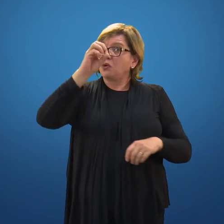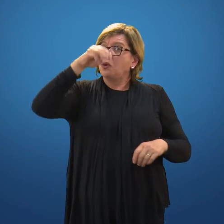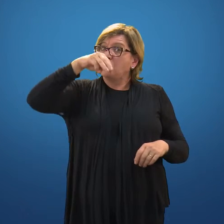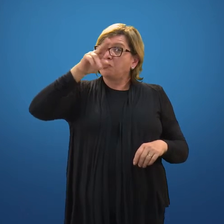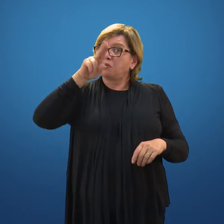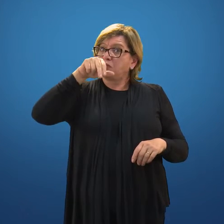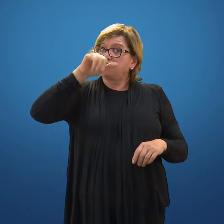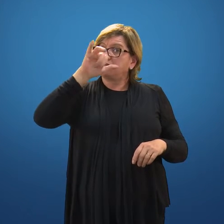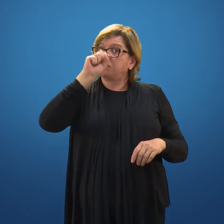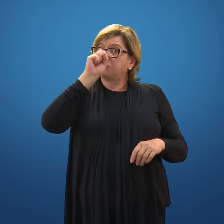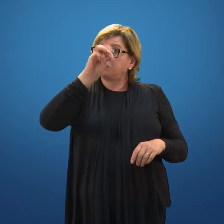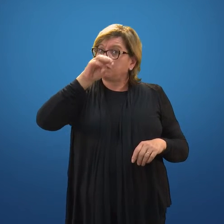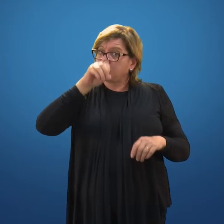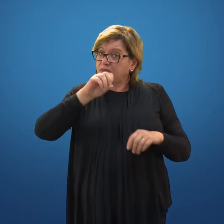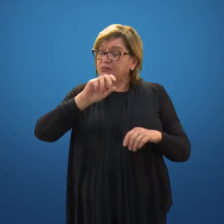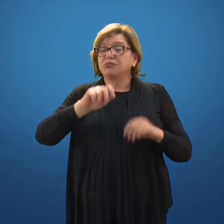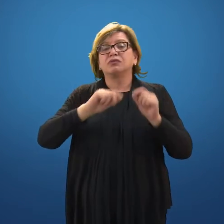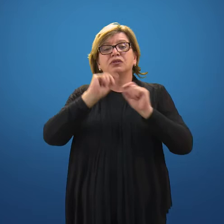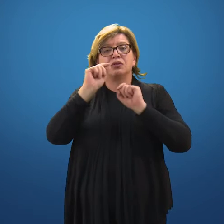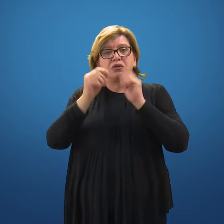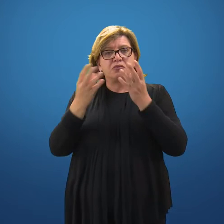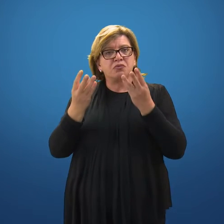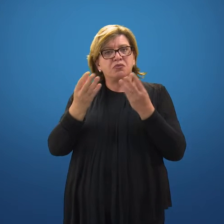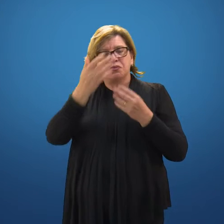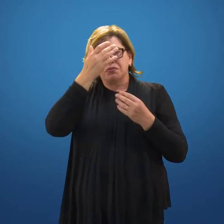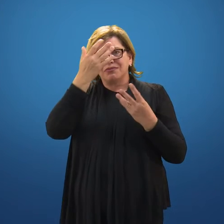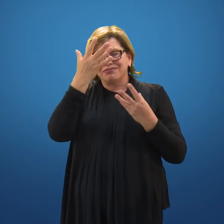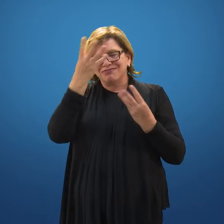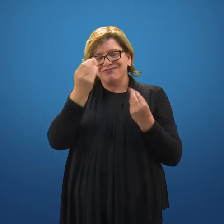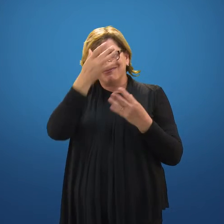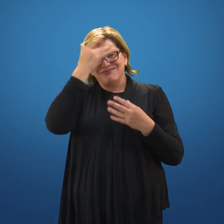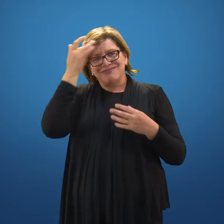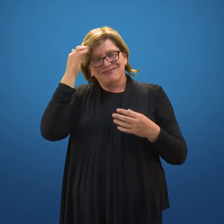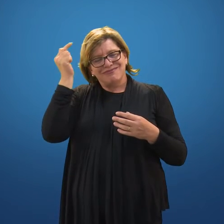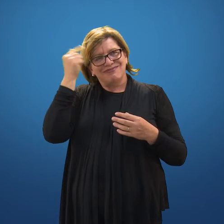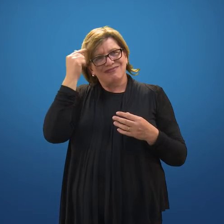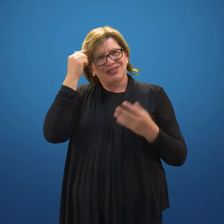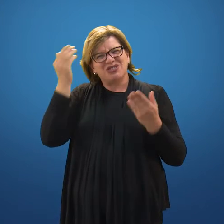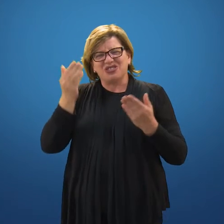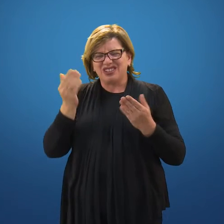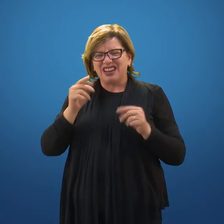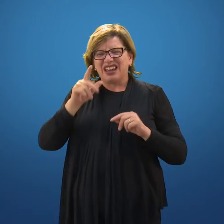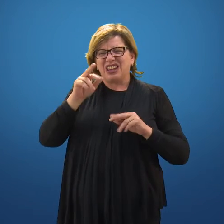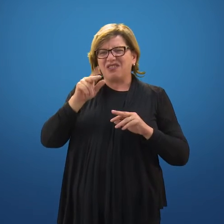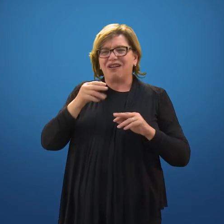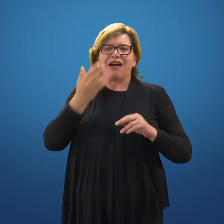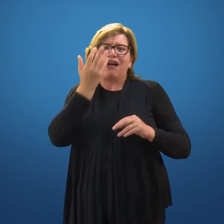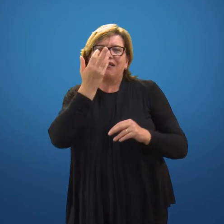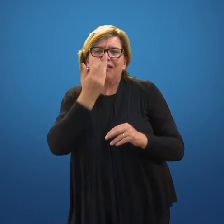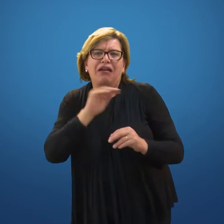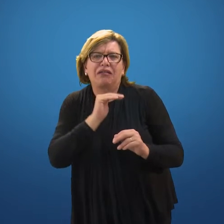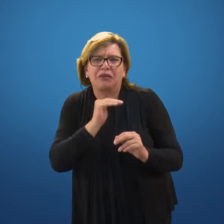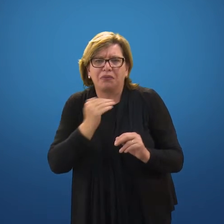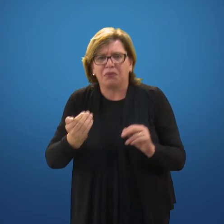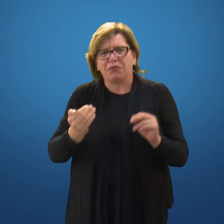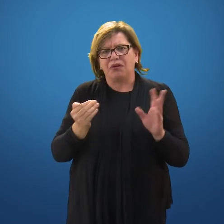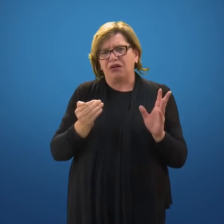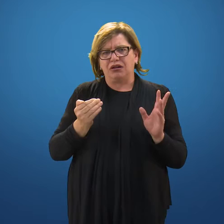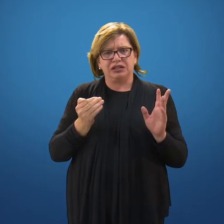muitos acreditam ainda hoje, não é um sistema onde as crianças são mortas, né,